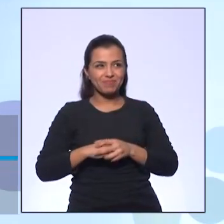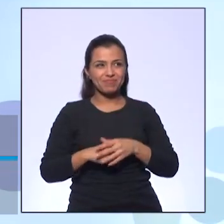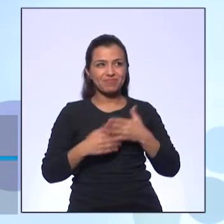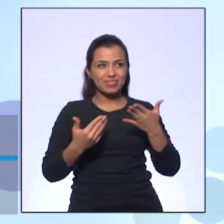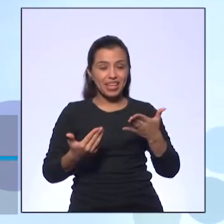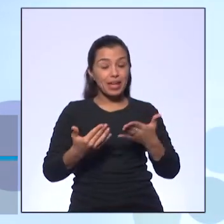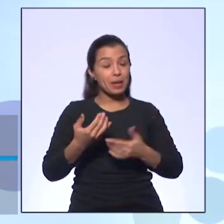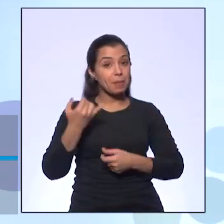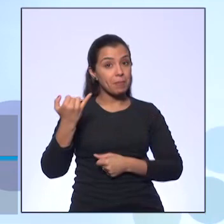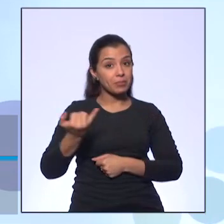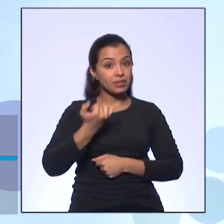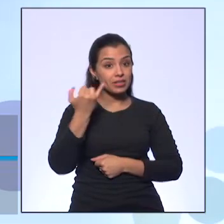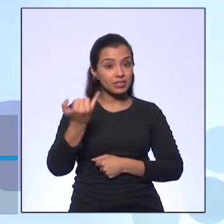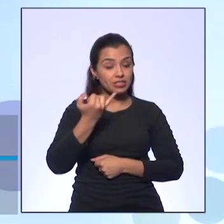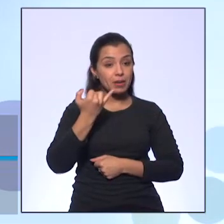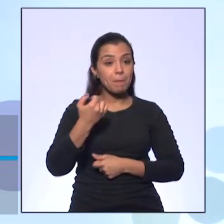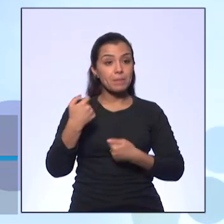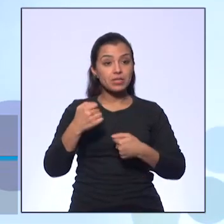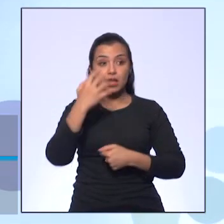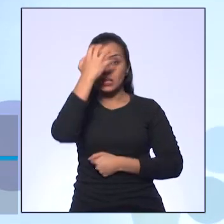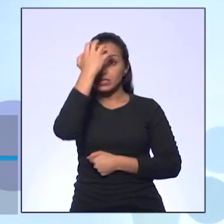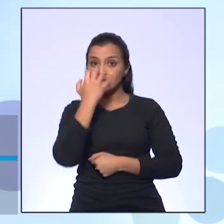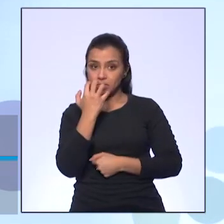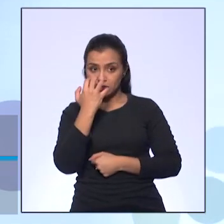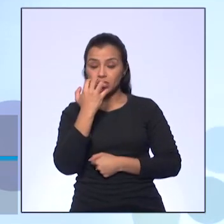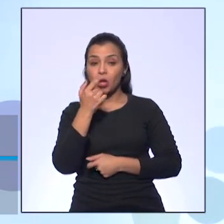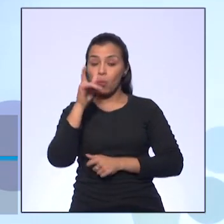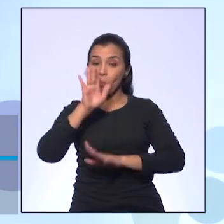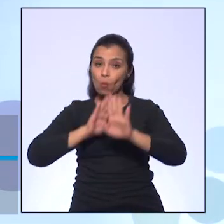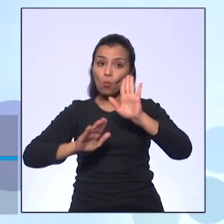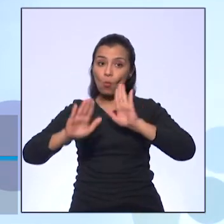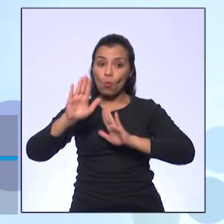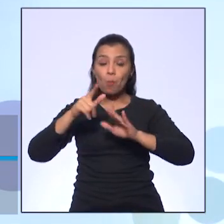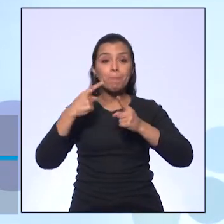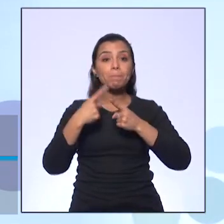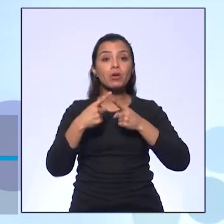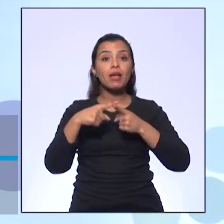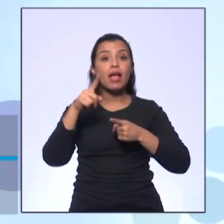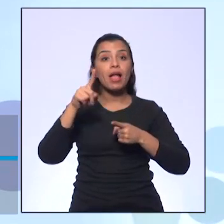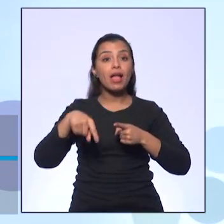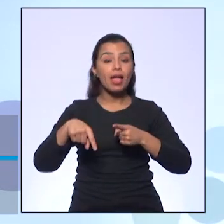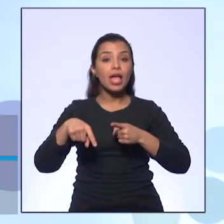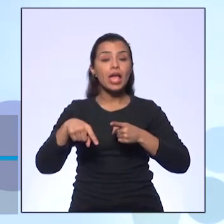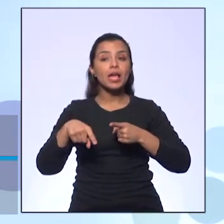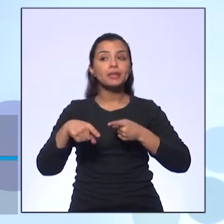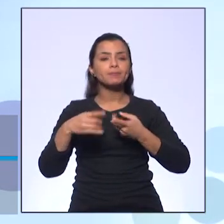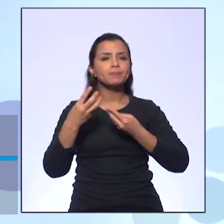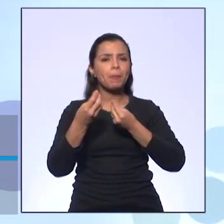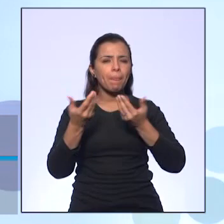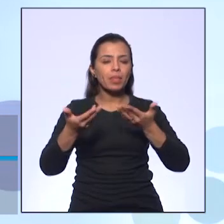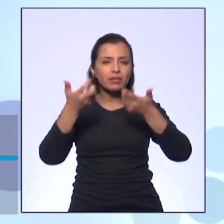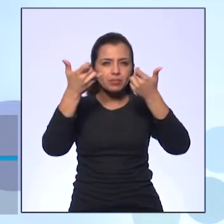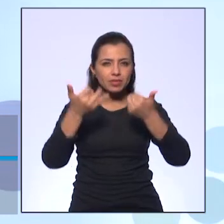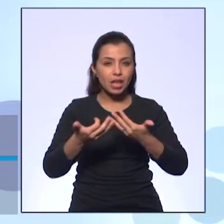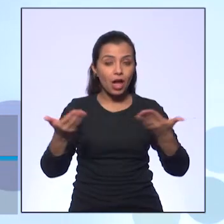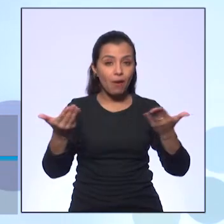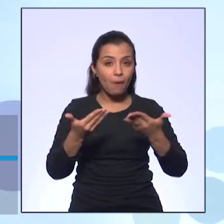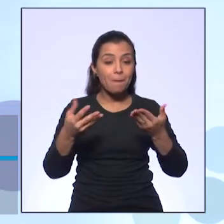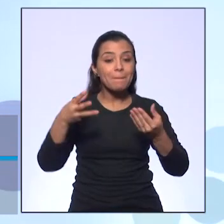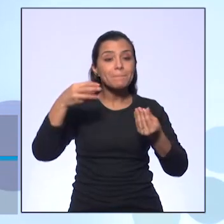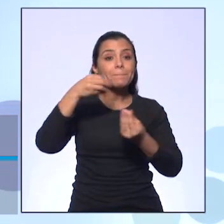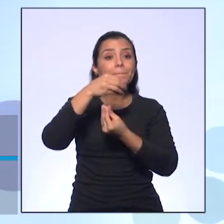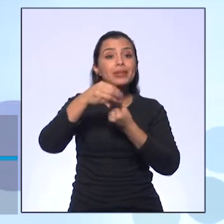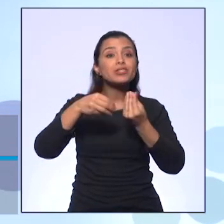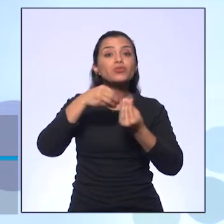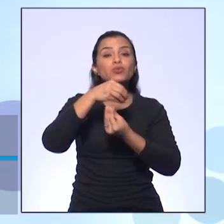temos que trabalhar com seriedade, temos que trabalhar com cuidado, porque na realidade, o que vamos fazer hoje? Nós